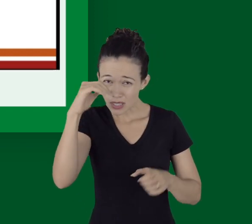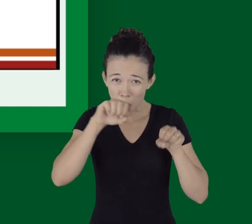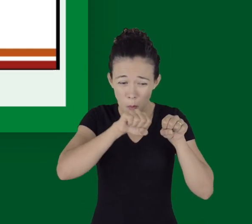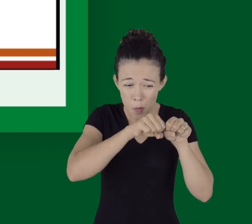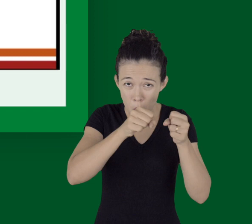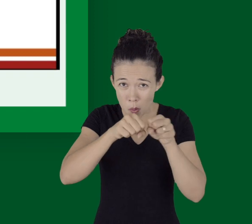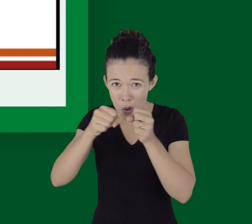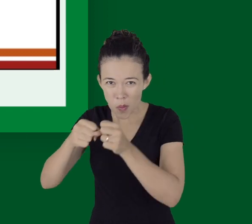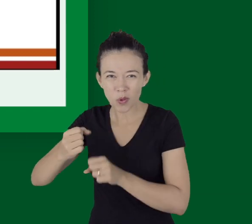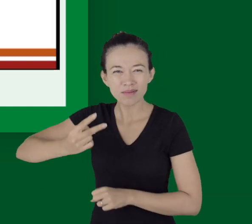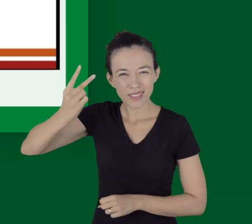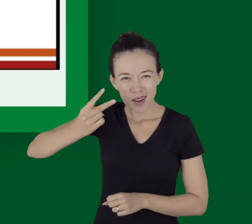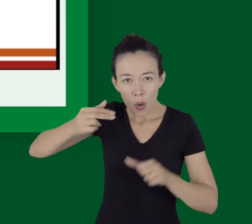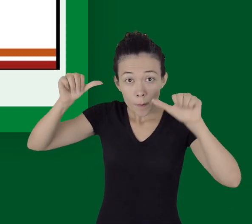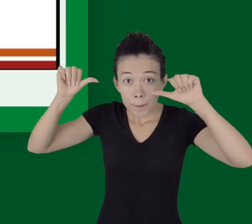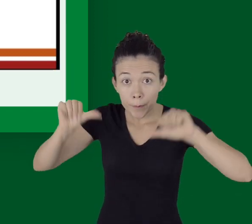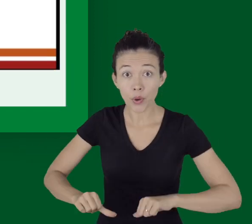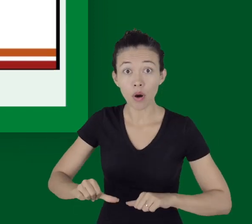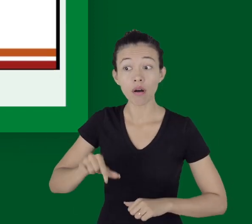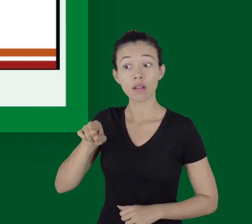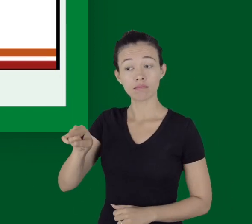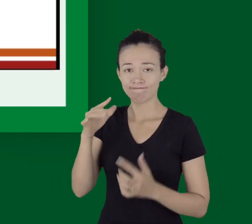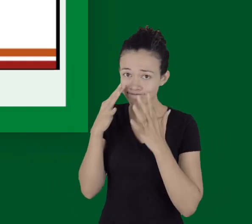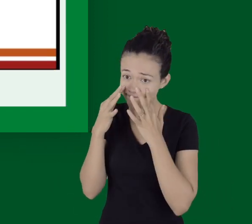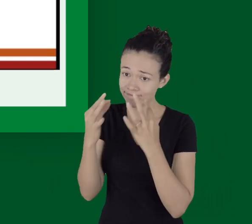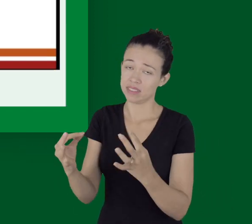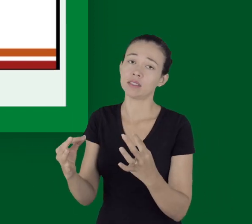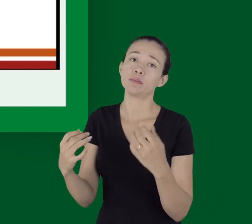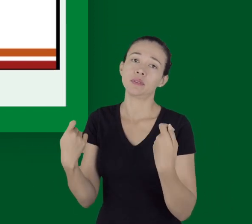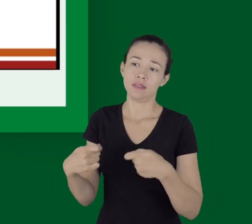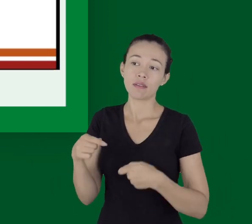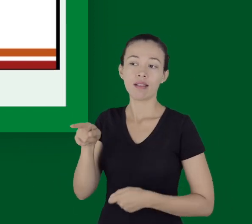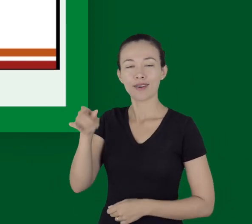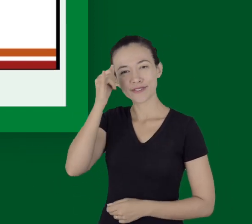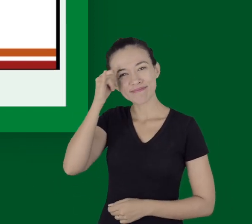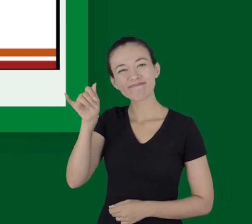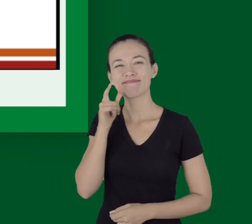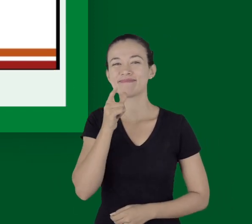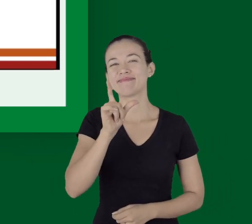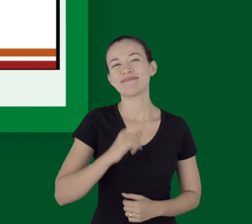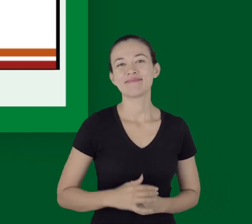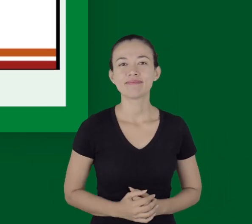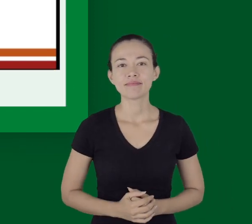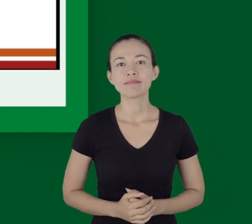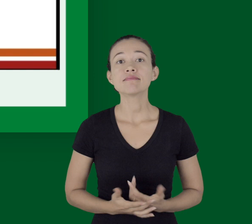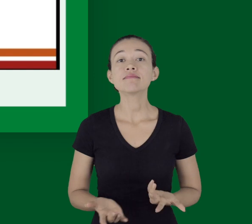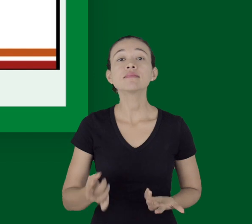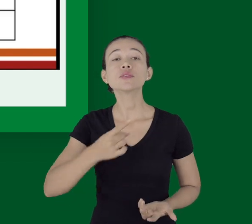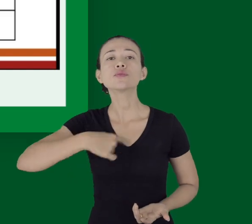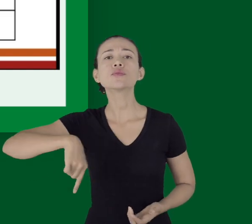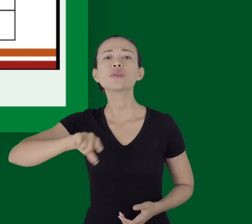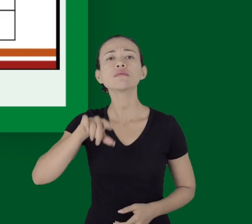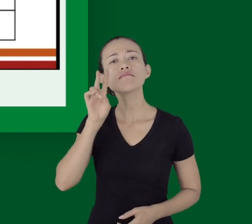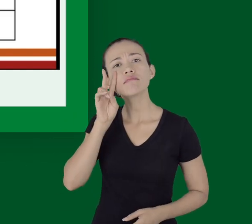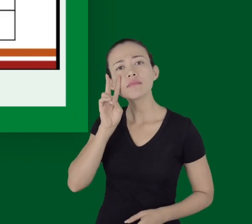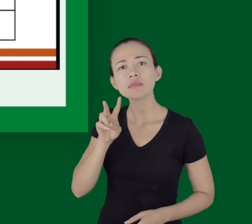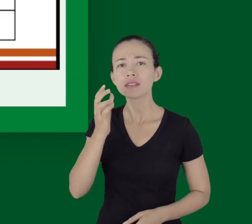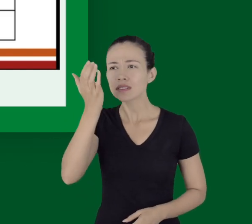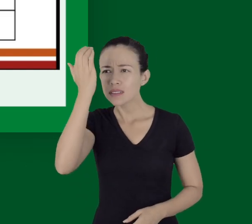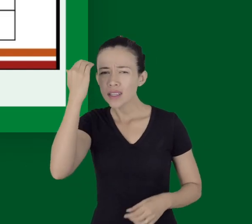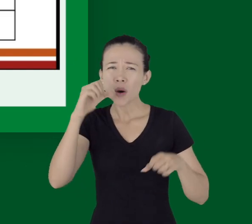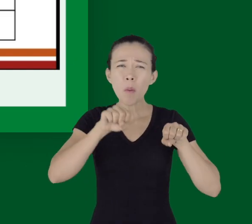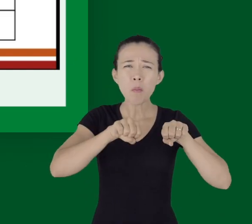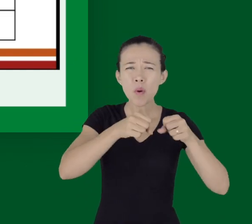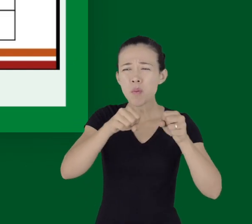adotadas medidas extremamente atentas, extremamente cuidadosas, para prevenir essa lesão secundária, que às vezes é o grande vilão, que às vezes é a grande